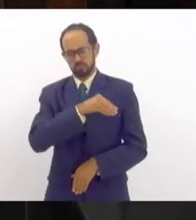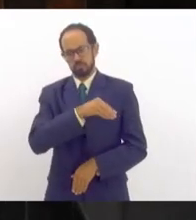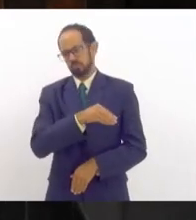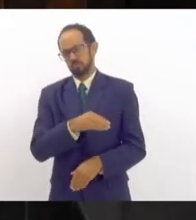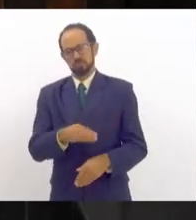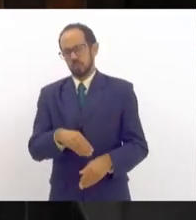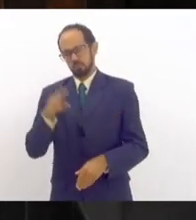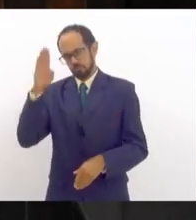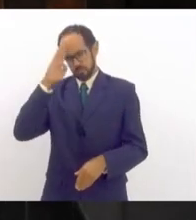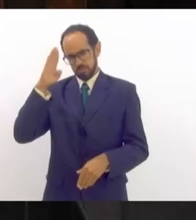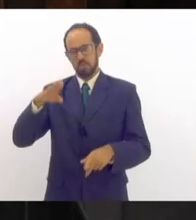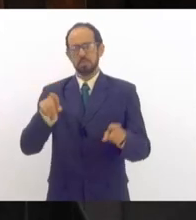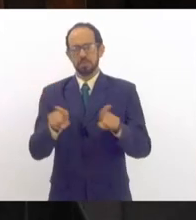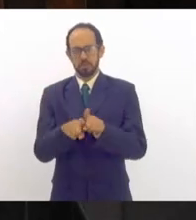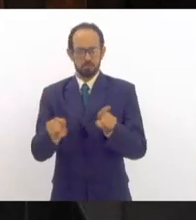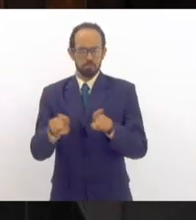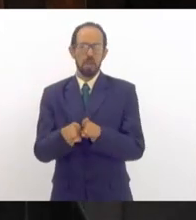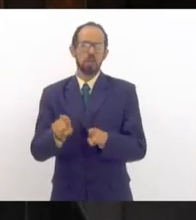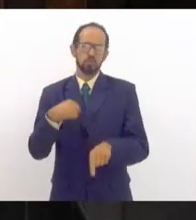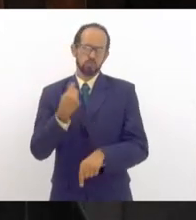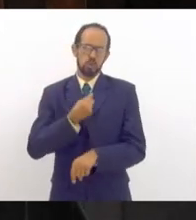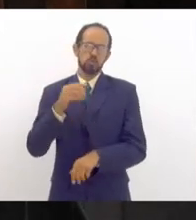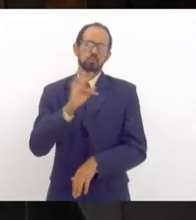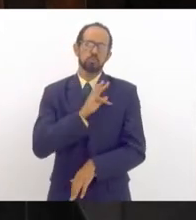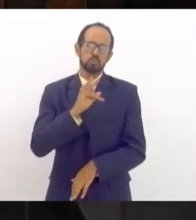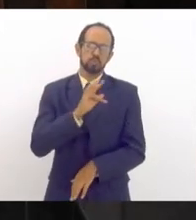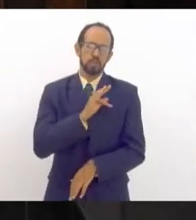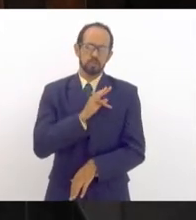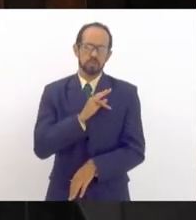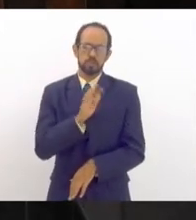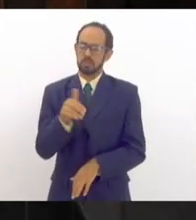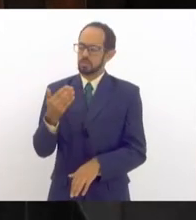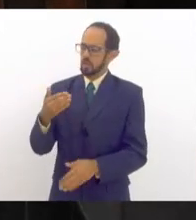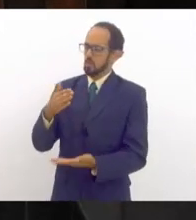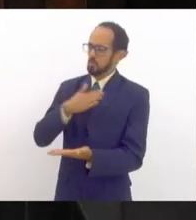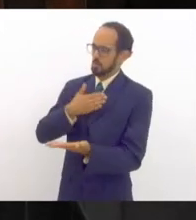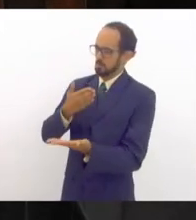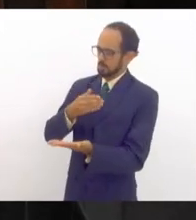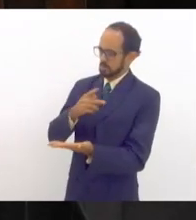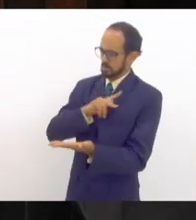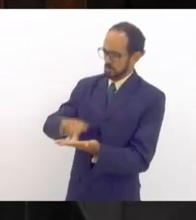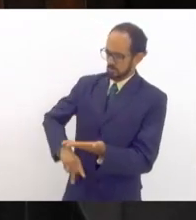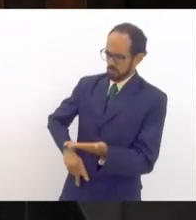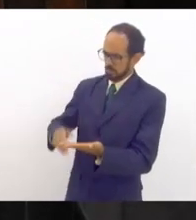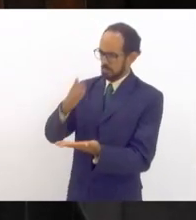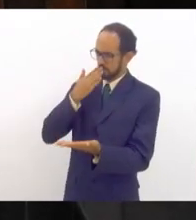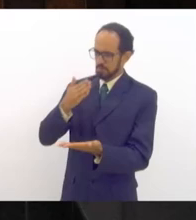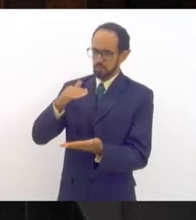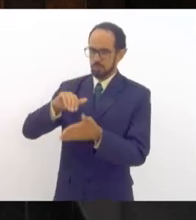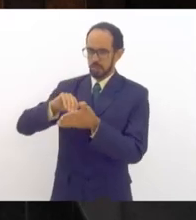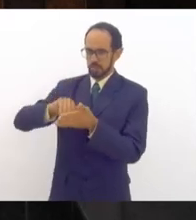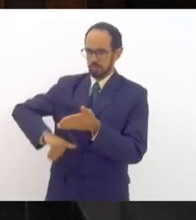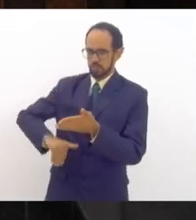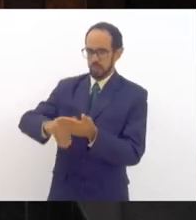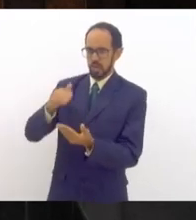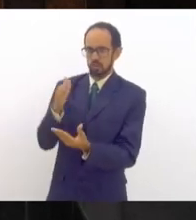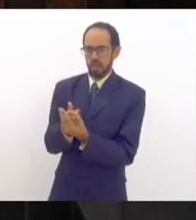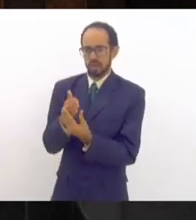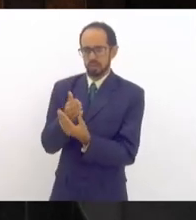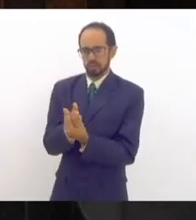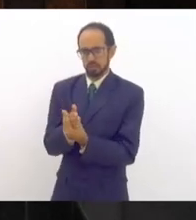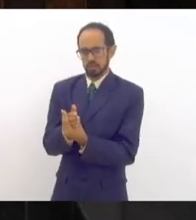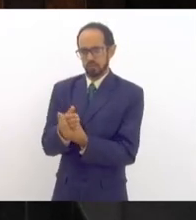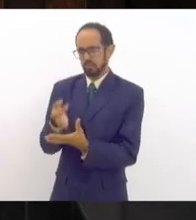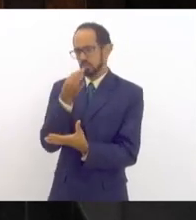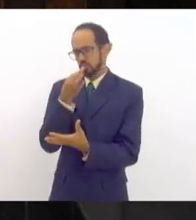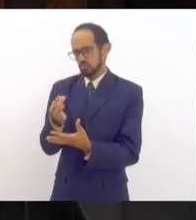também o nosso policiais então assim meu presidente eu vou pedir para tá desarquivando é uma indicação